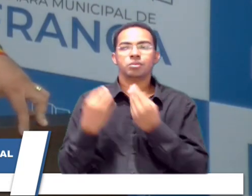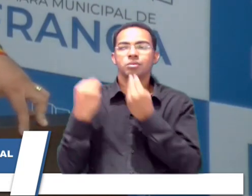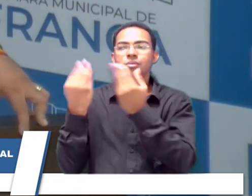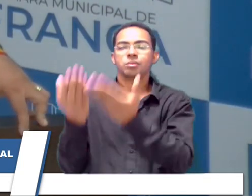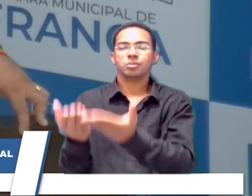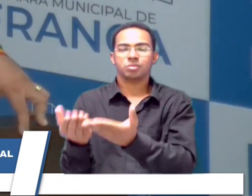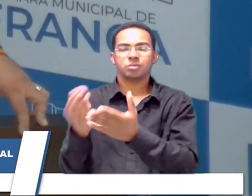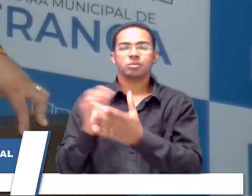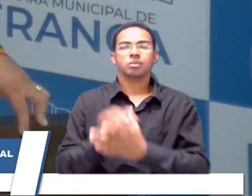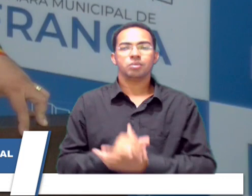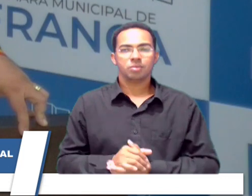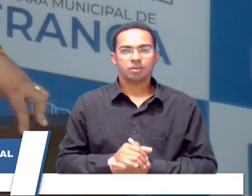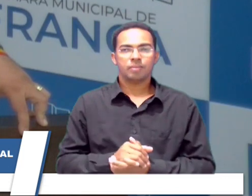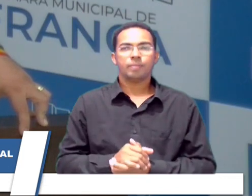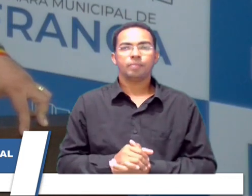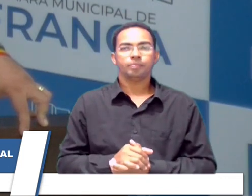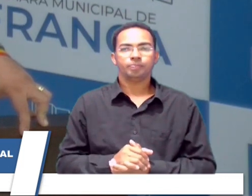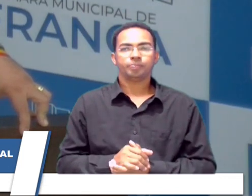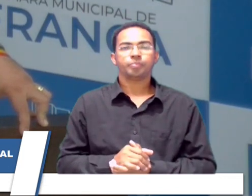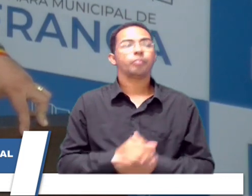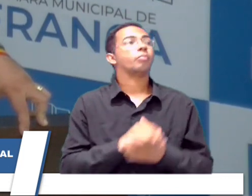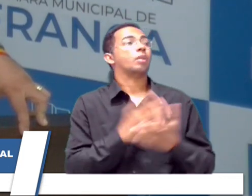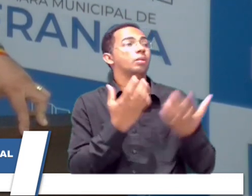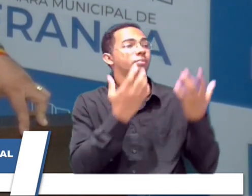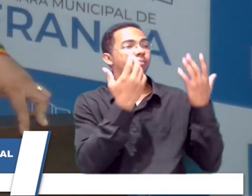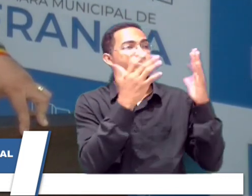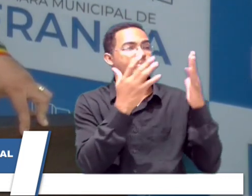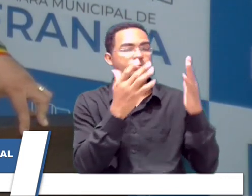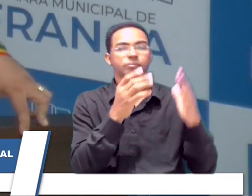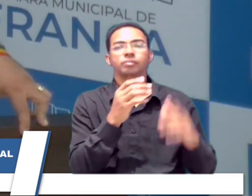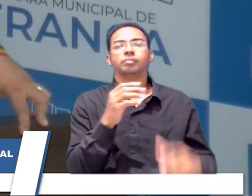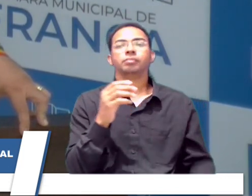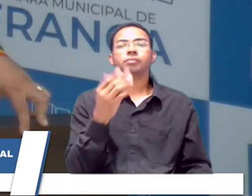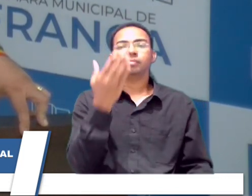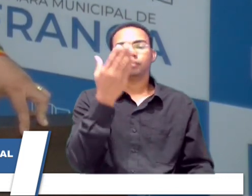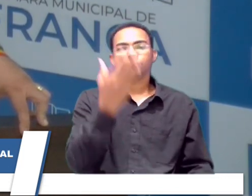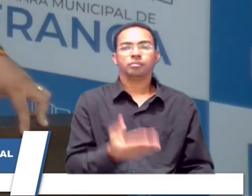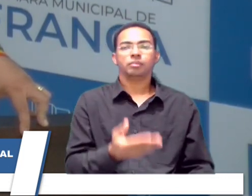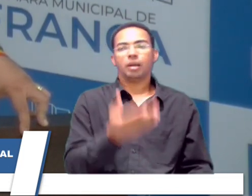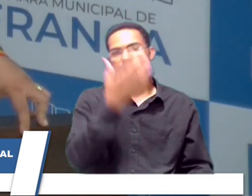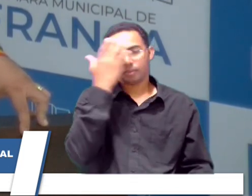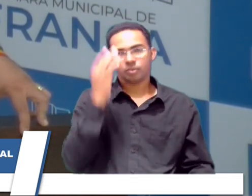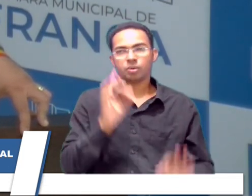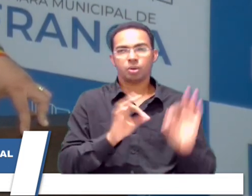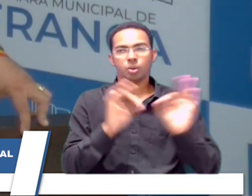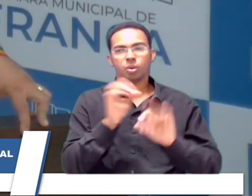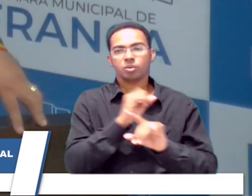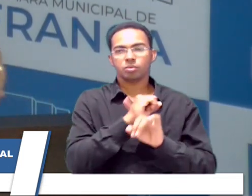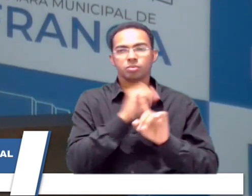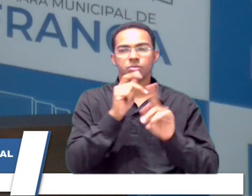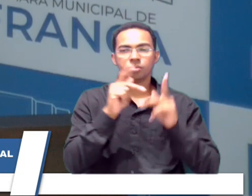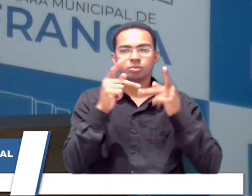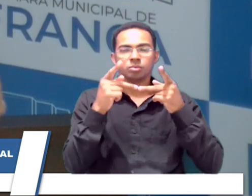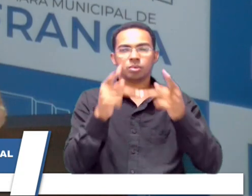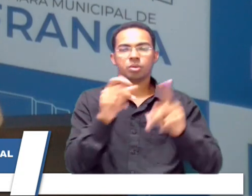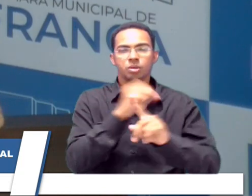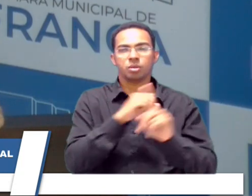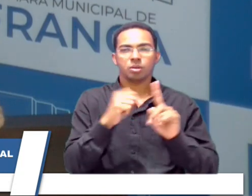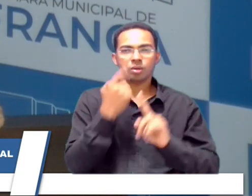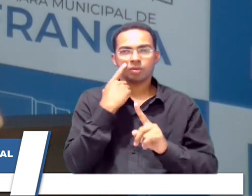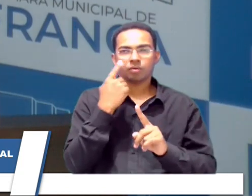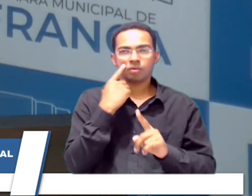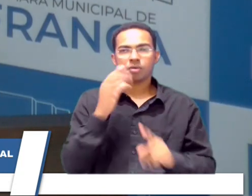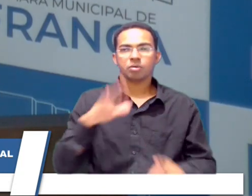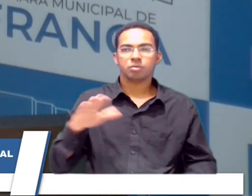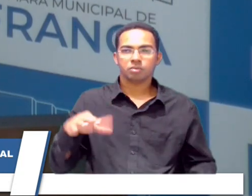proporciona. Queria parabenizar também o Wilkes, que está na frente do projeto social com essas crianças. A gente vê que os meninos estão muito